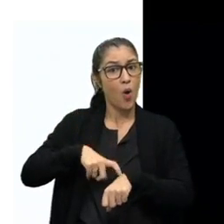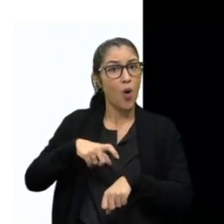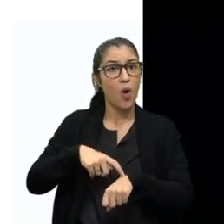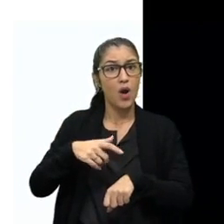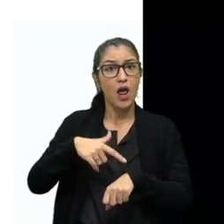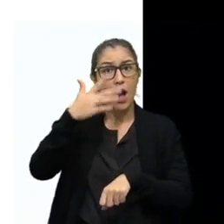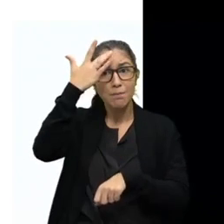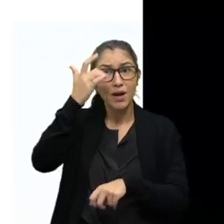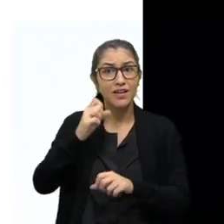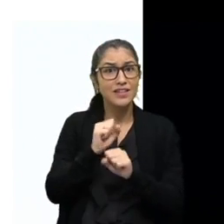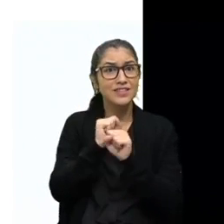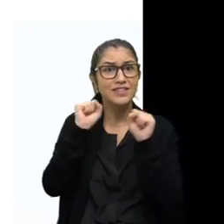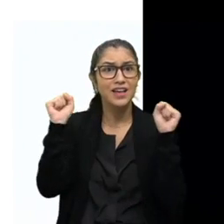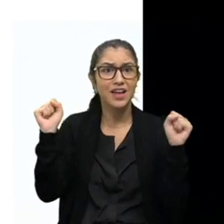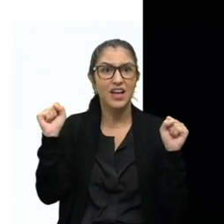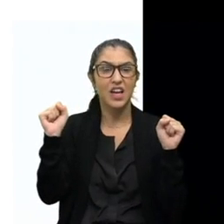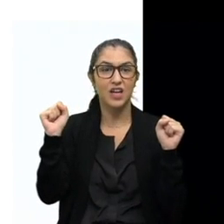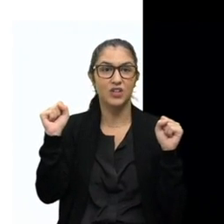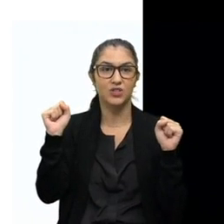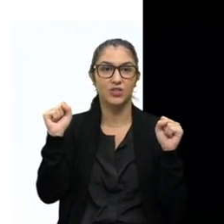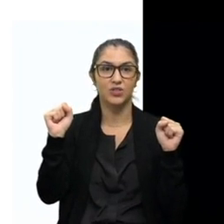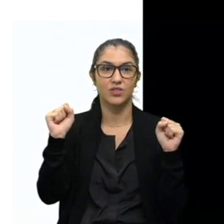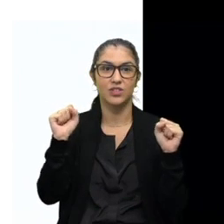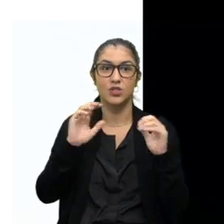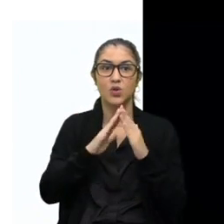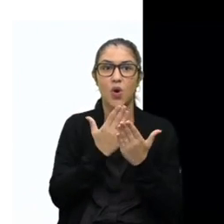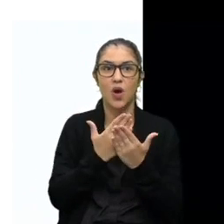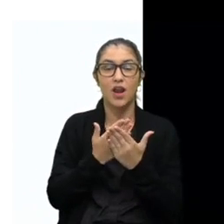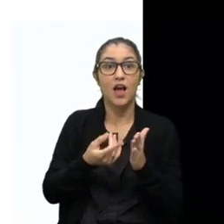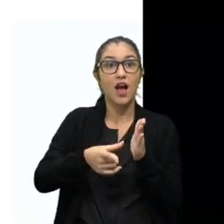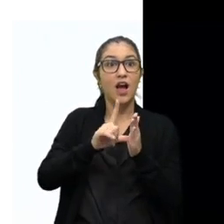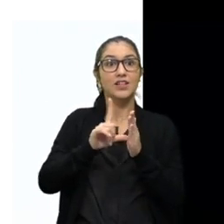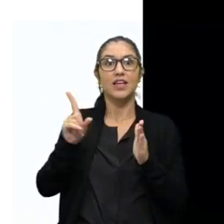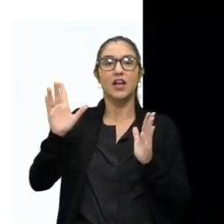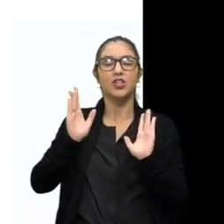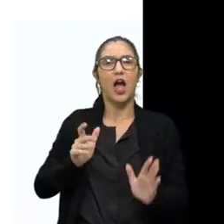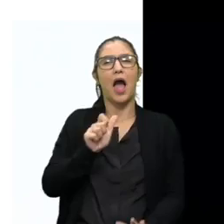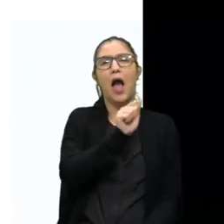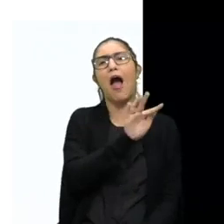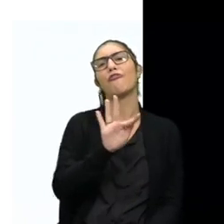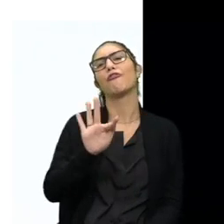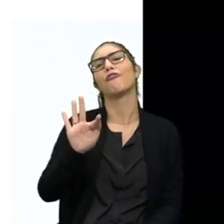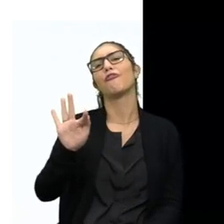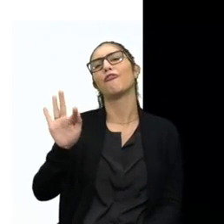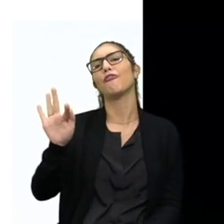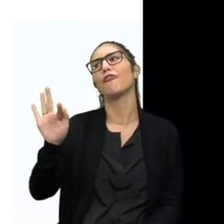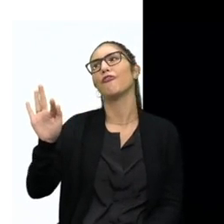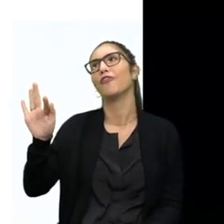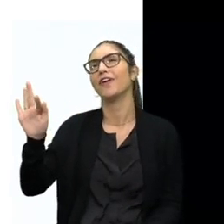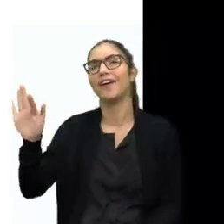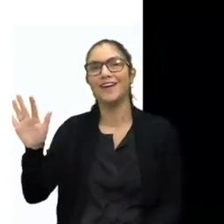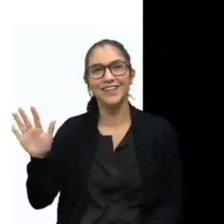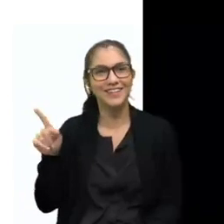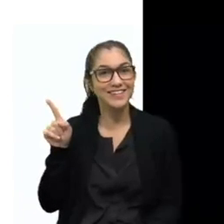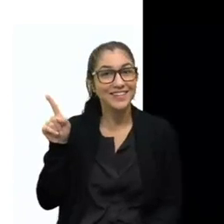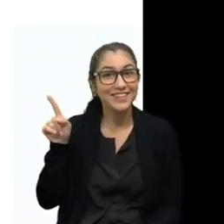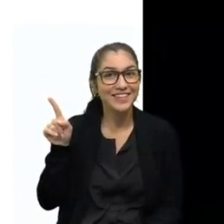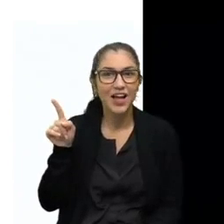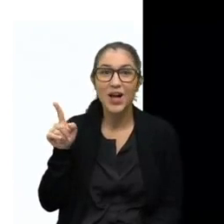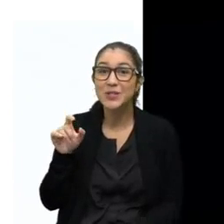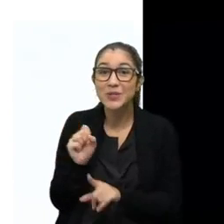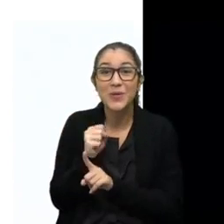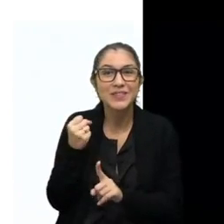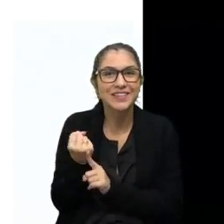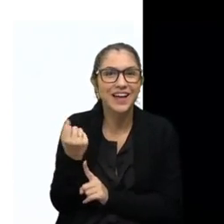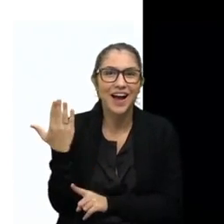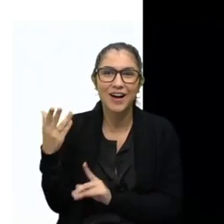hora, amanhã, cedo, escola. Antes dele escrever escola, ela já respondeu, afe. Isso aqui é prática